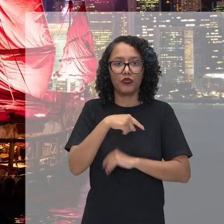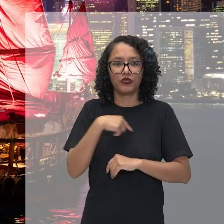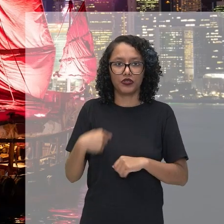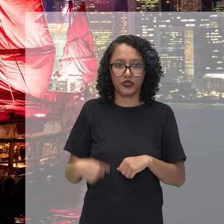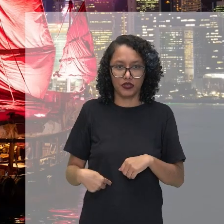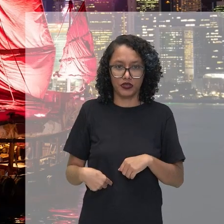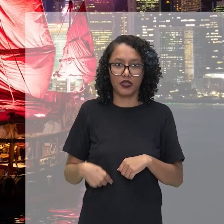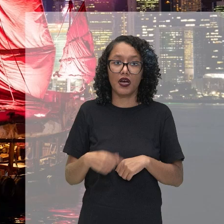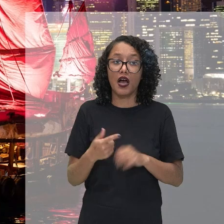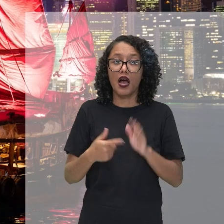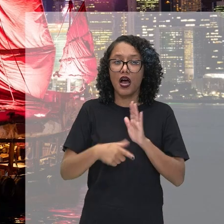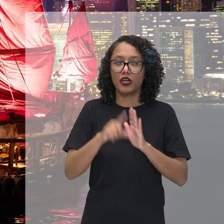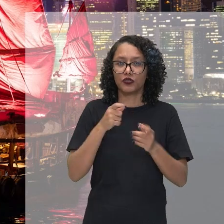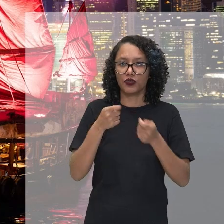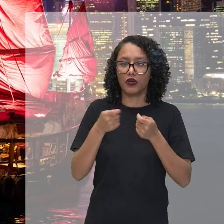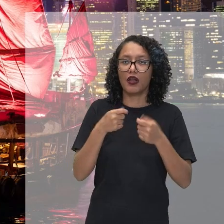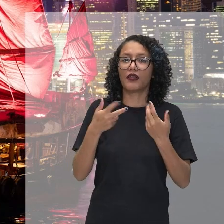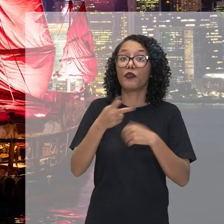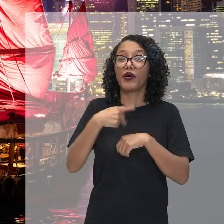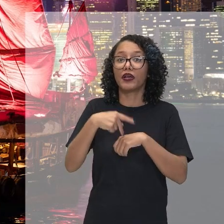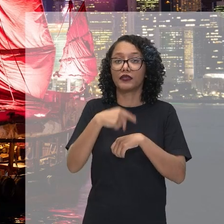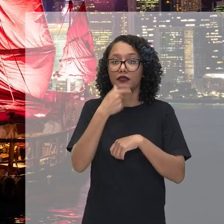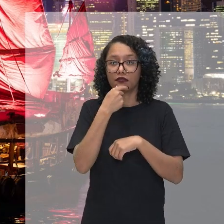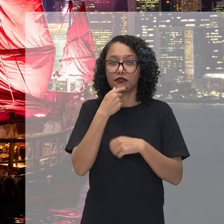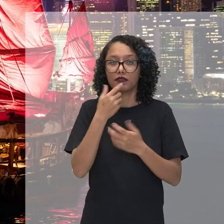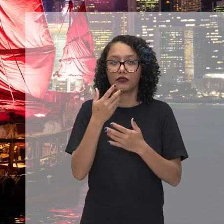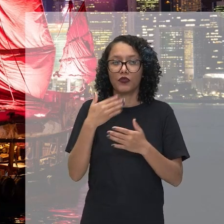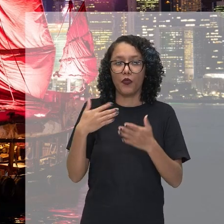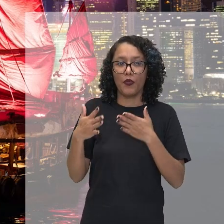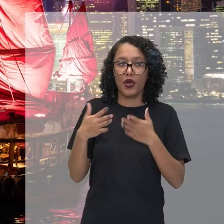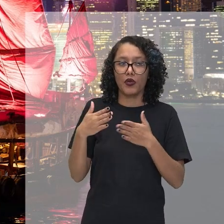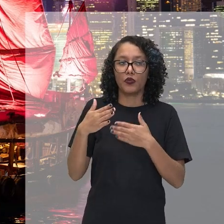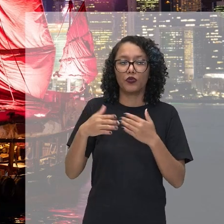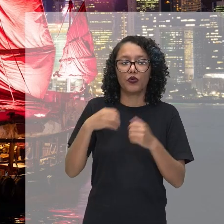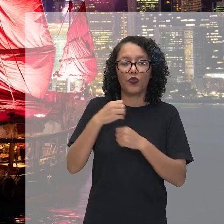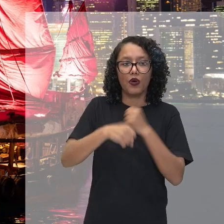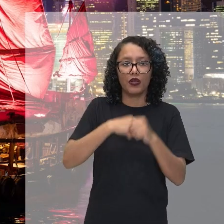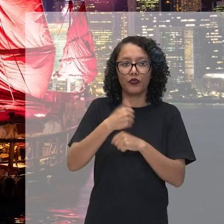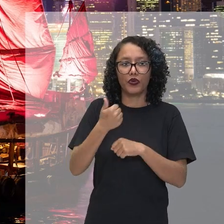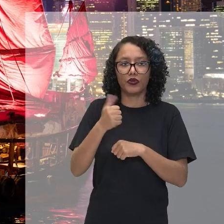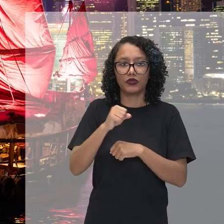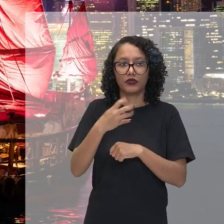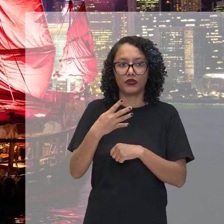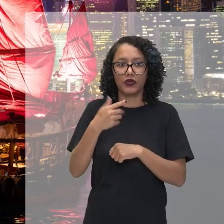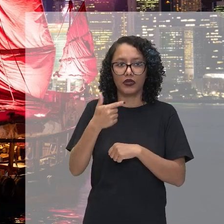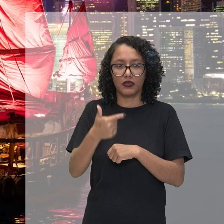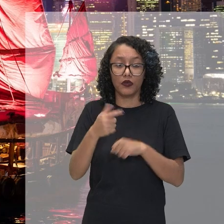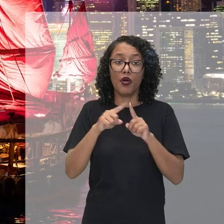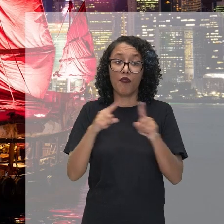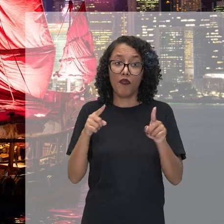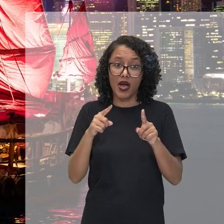uma administração britânica desde 1942, porém foi devolvido à China em